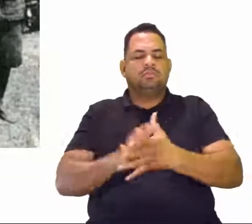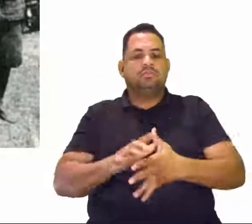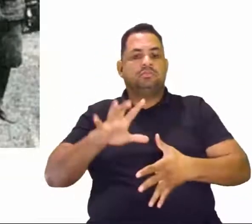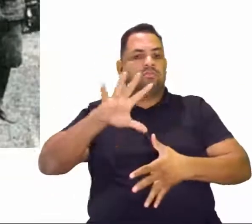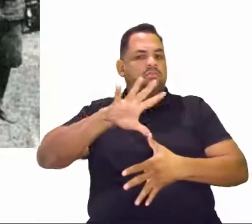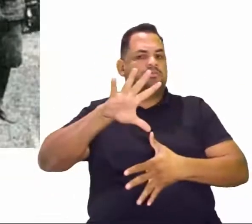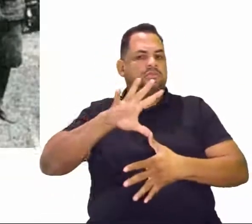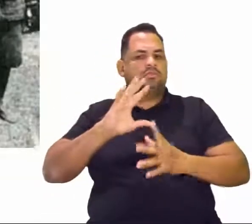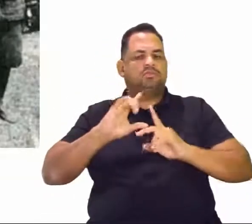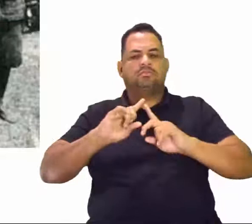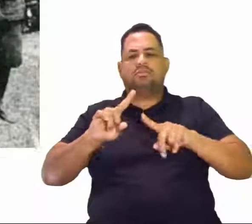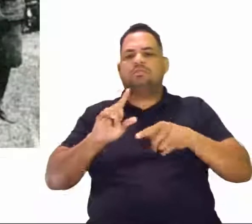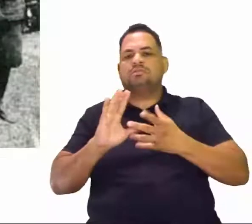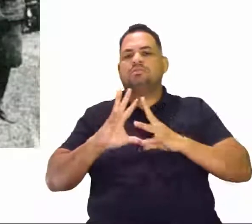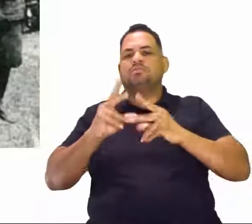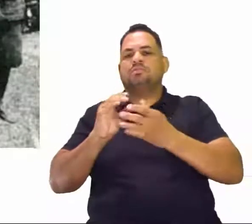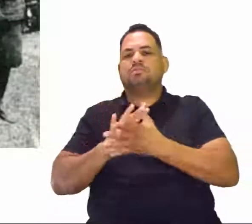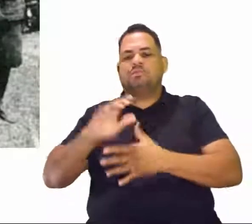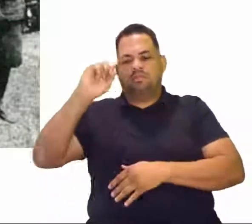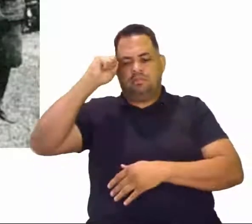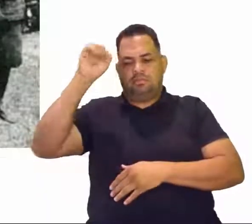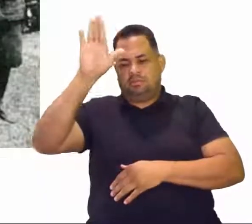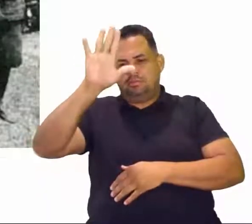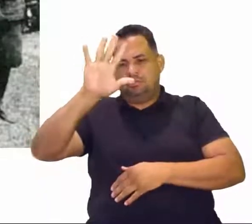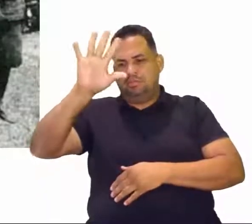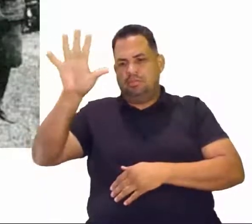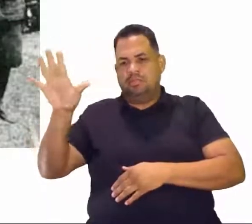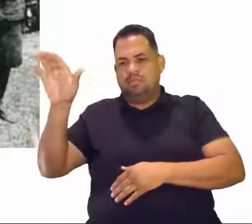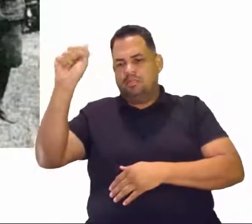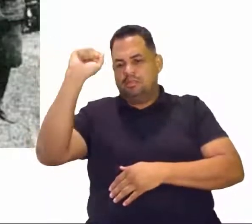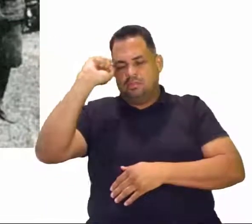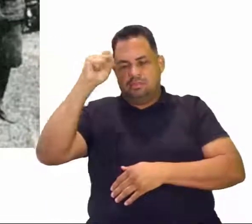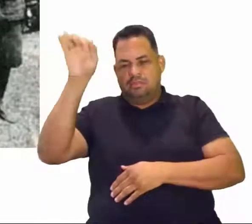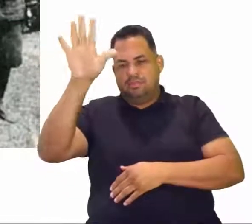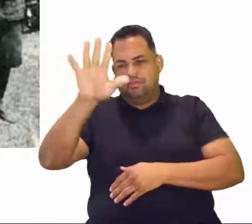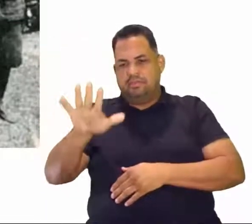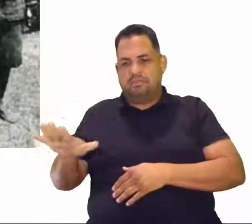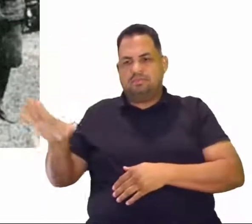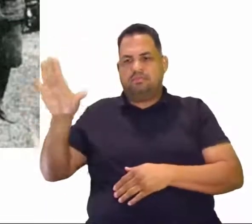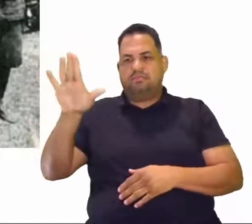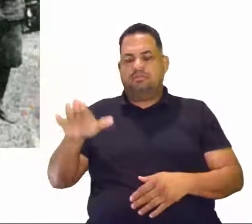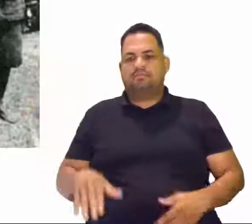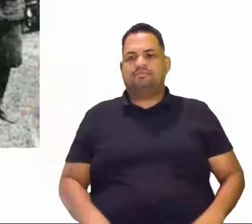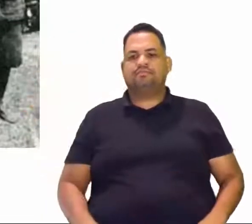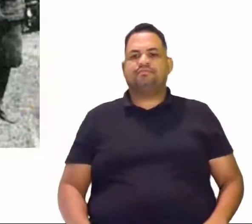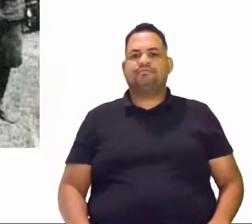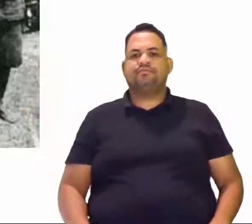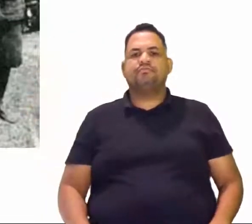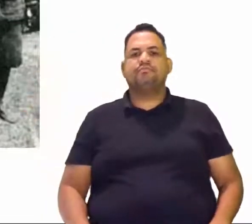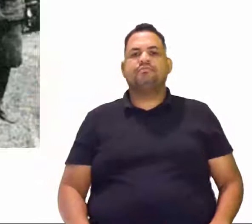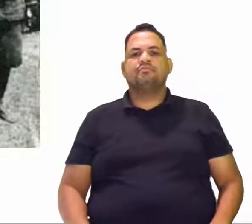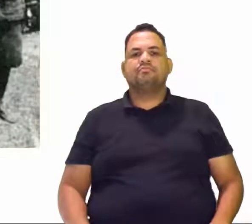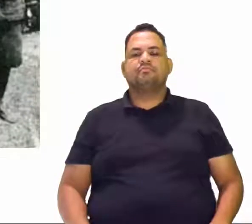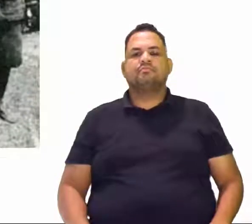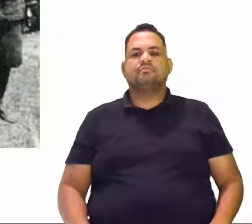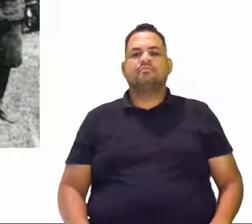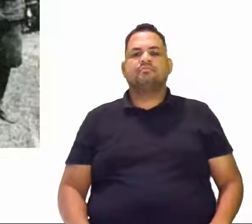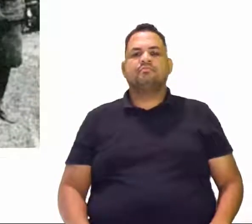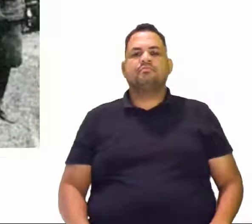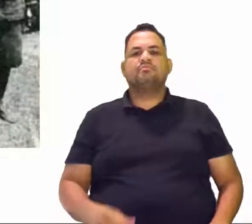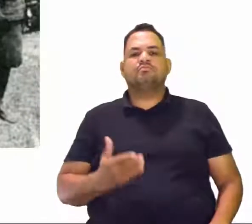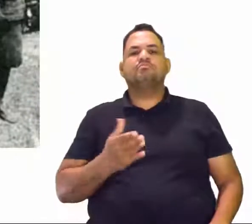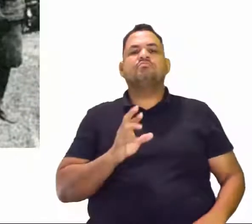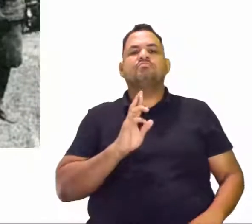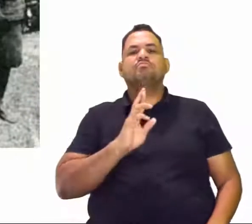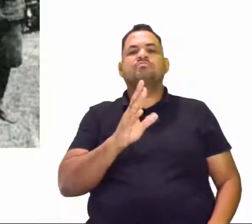as Américas mas explorar também o continente africano é Então essa foi aí o